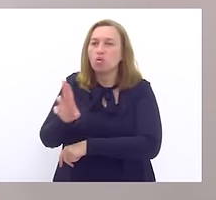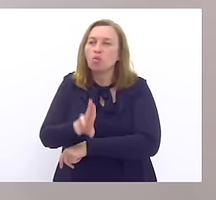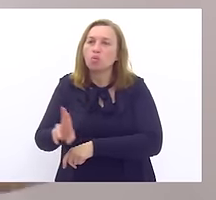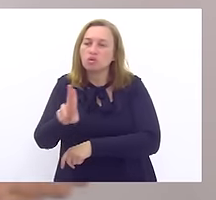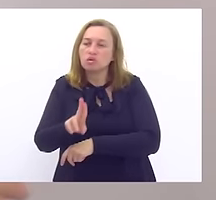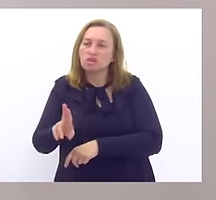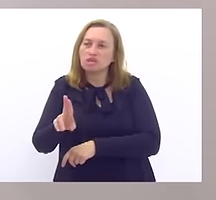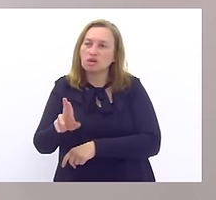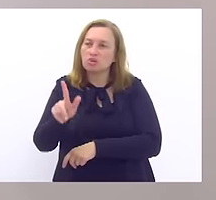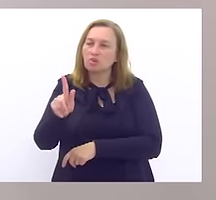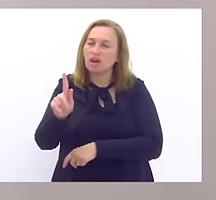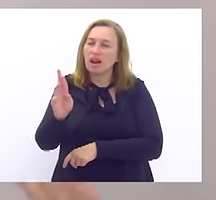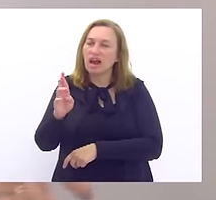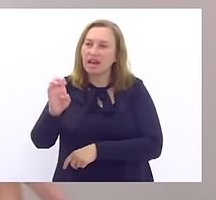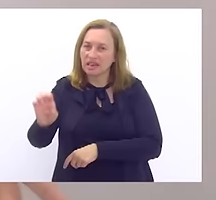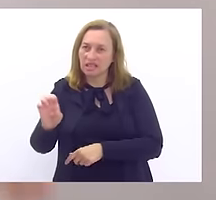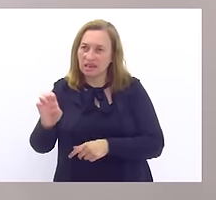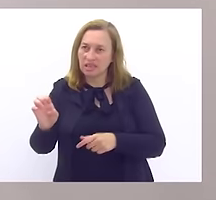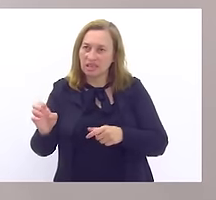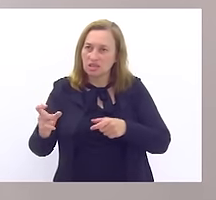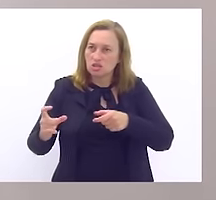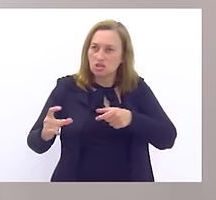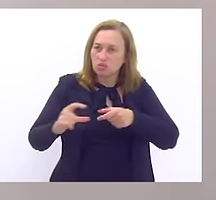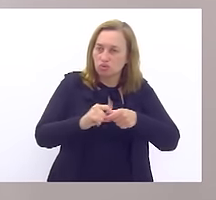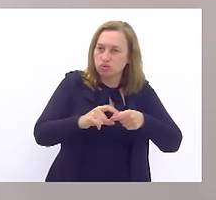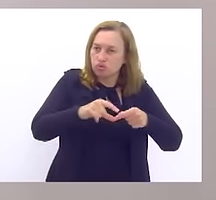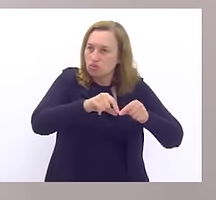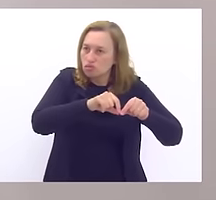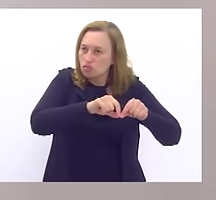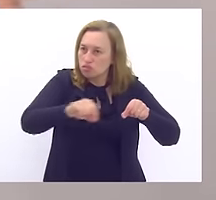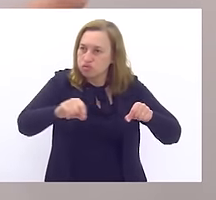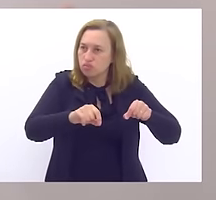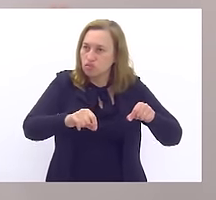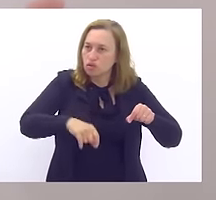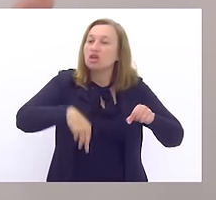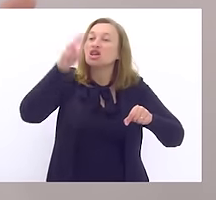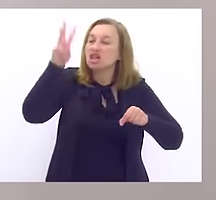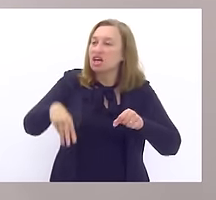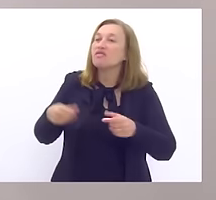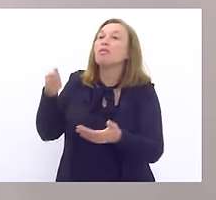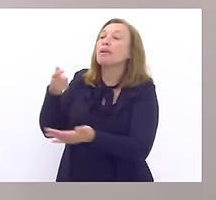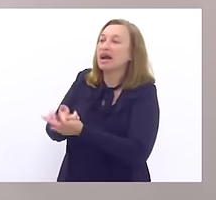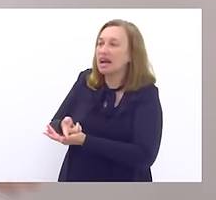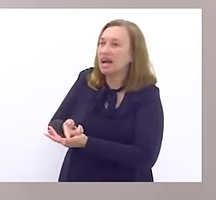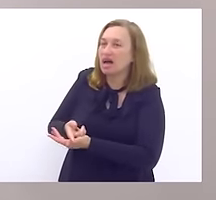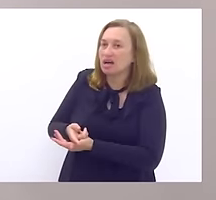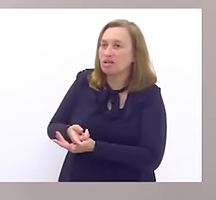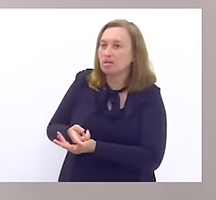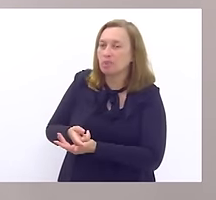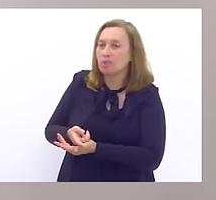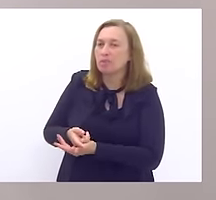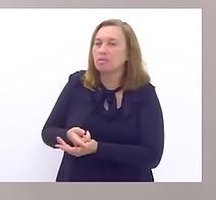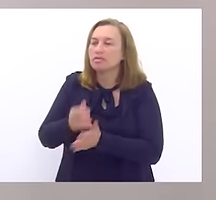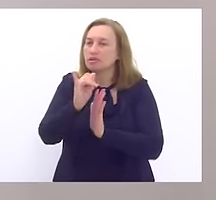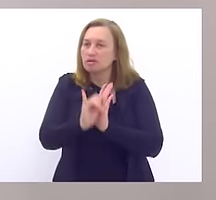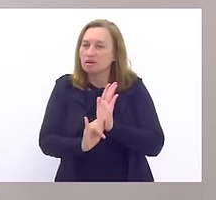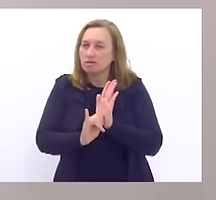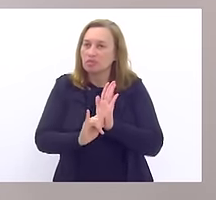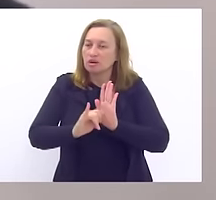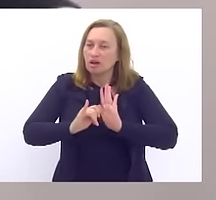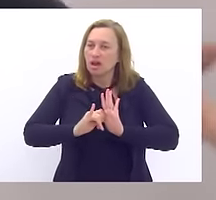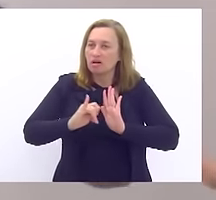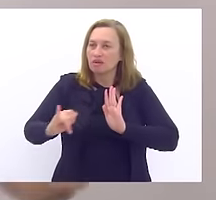neto Alguém tem que pagar por isso criminalmente eu quero saber qual dos três vai pagar por isso criminalmente que vai ser indiciado no relatório é só isso que eu quero saber